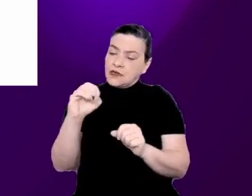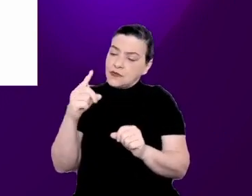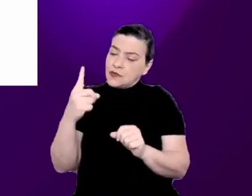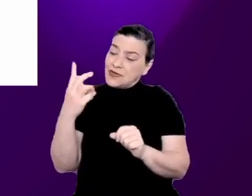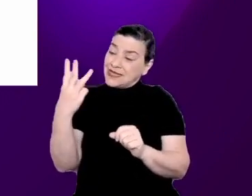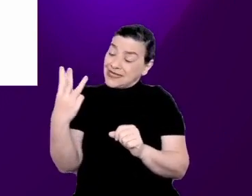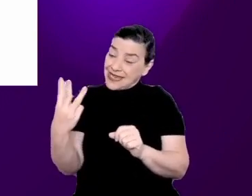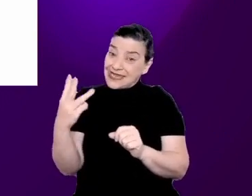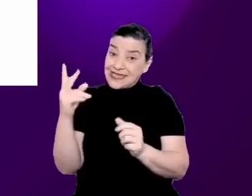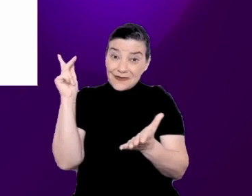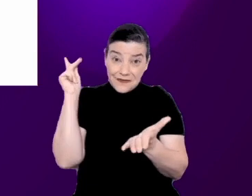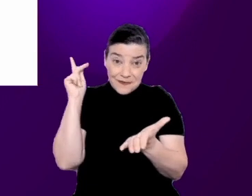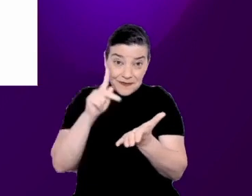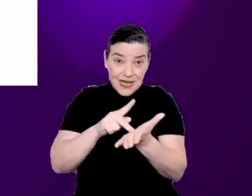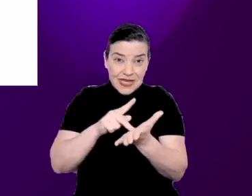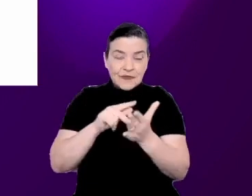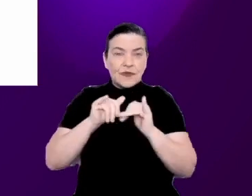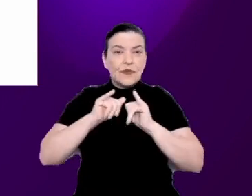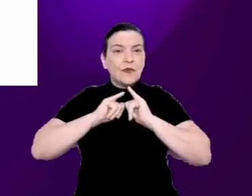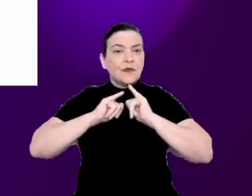foram publicadas e